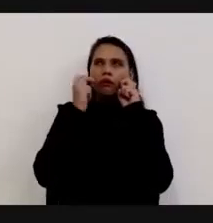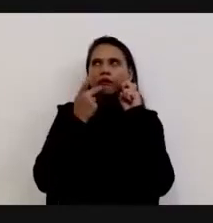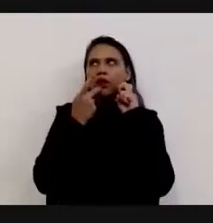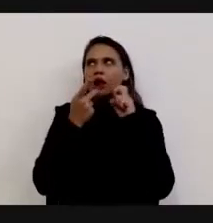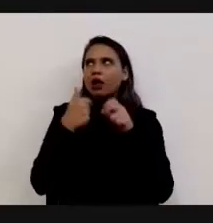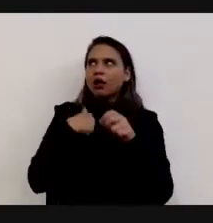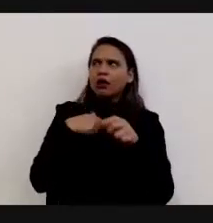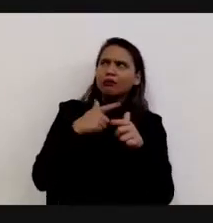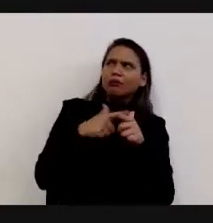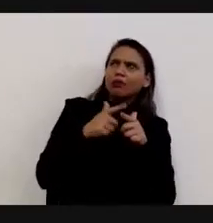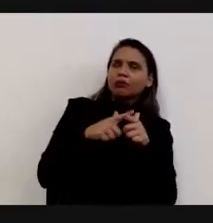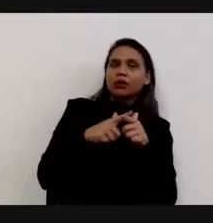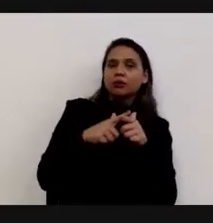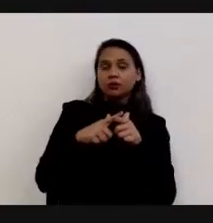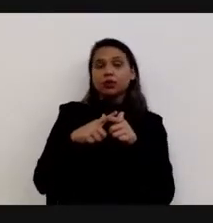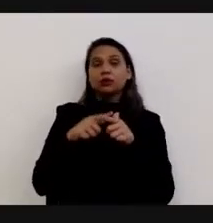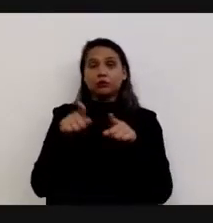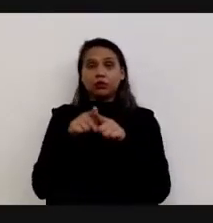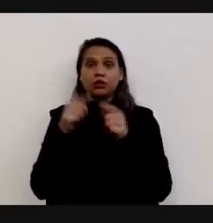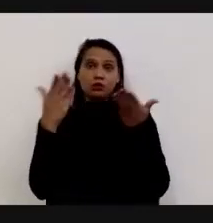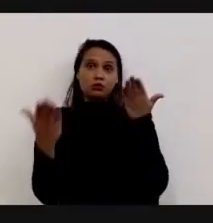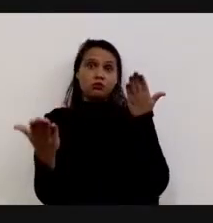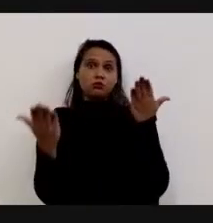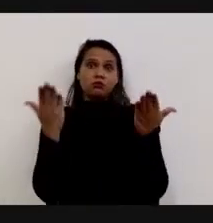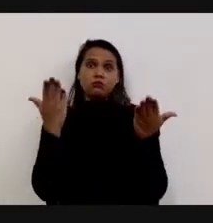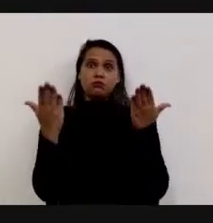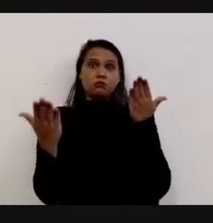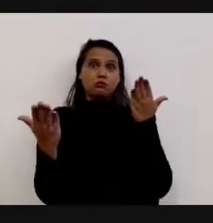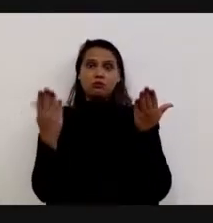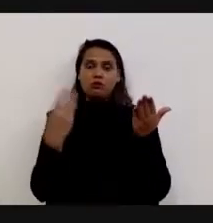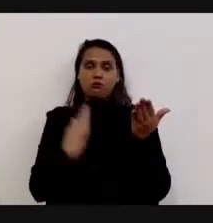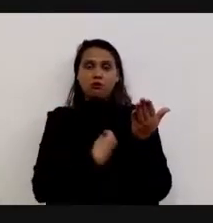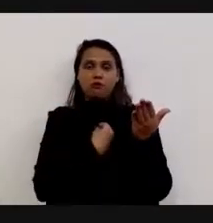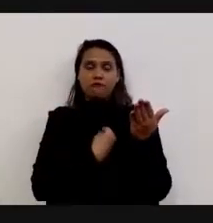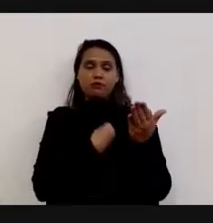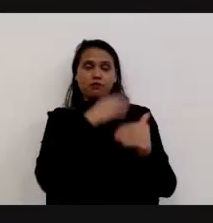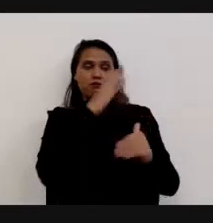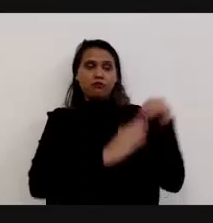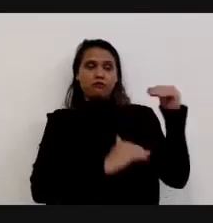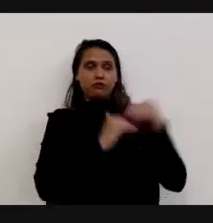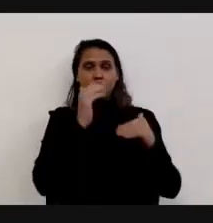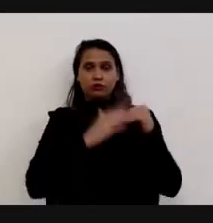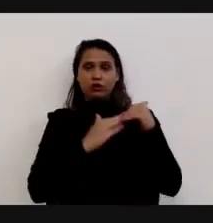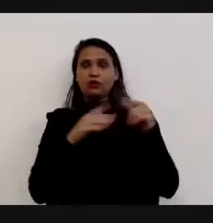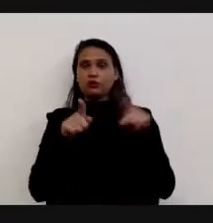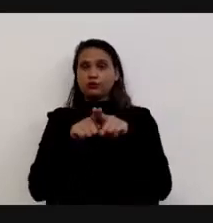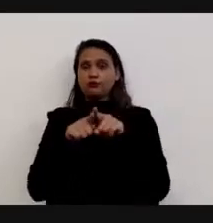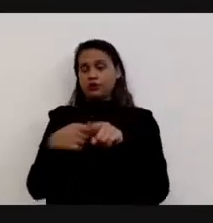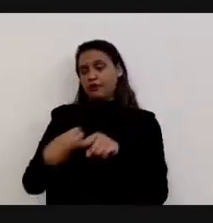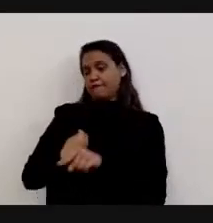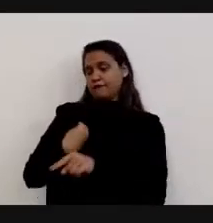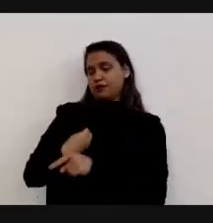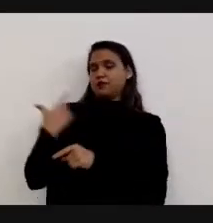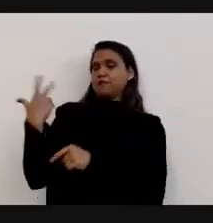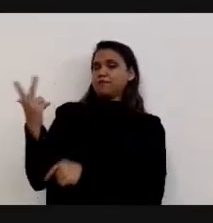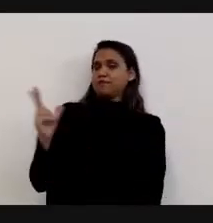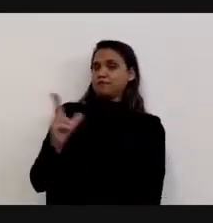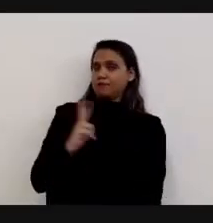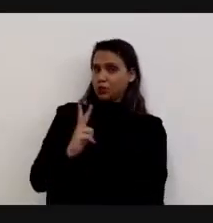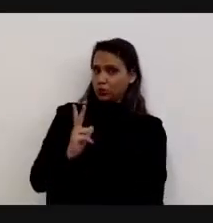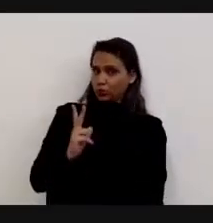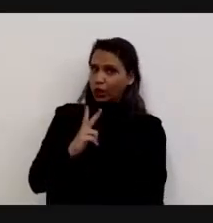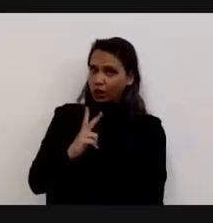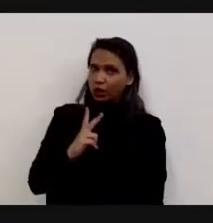do equilíbrio entre a vida pessoal e profissional. Isso aí não preciso nem tecer maiores detalhes. As empresas precisam